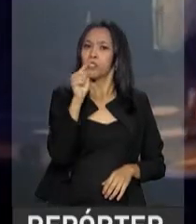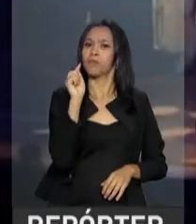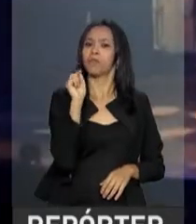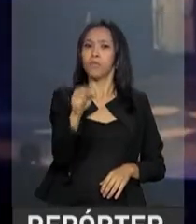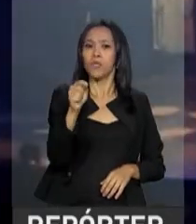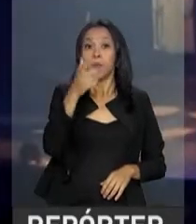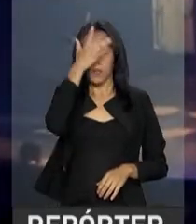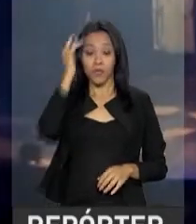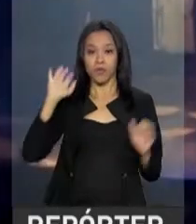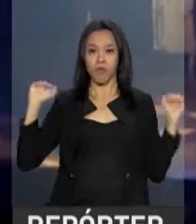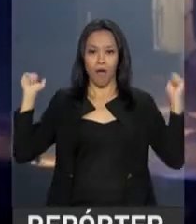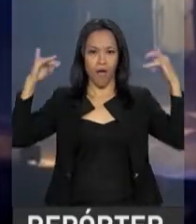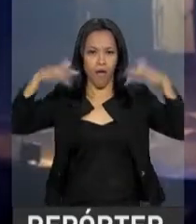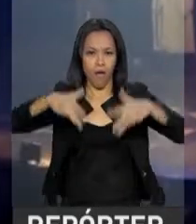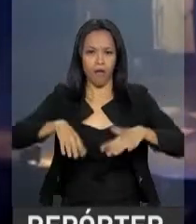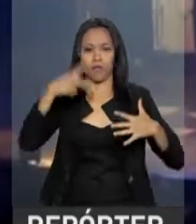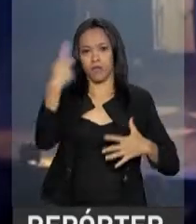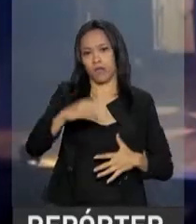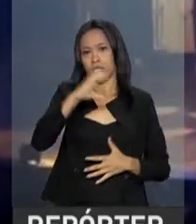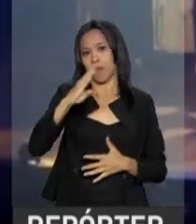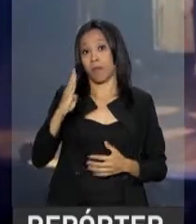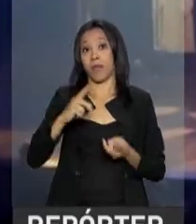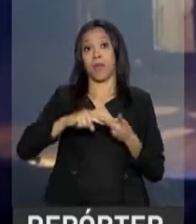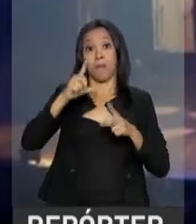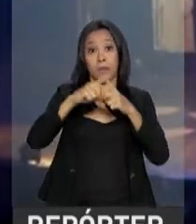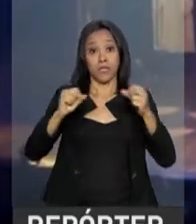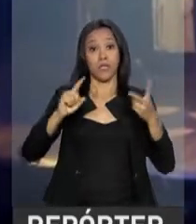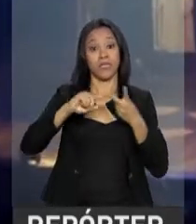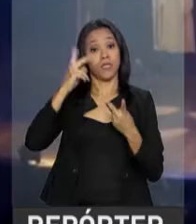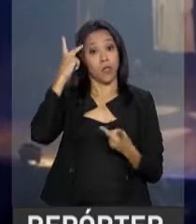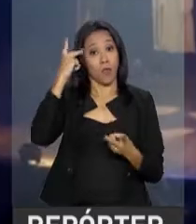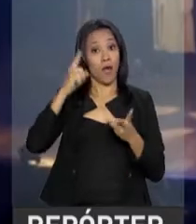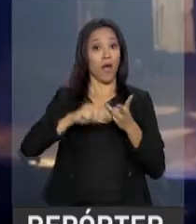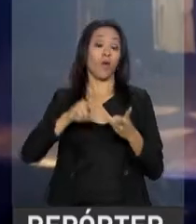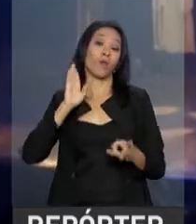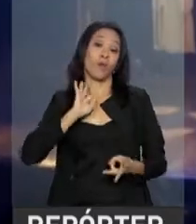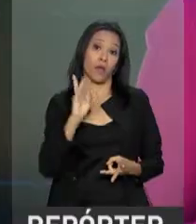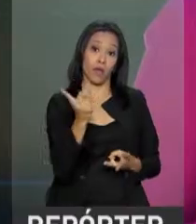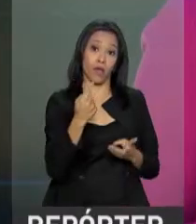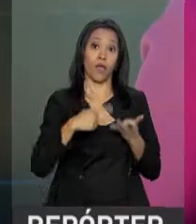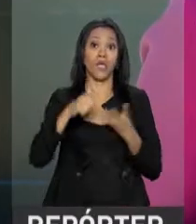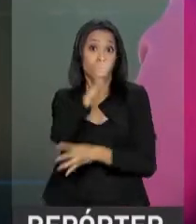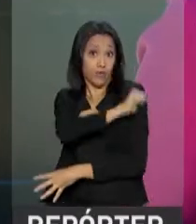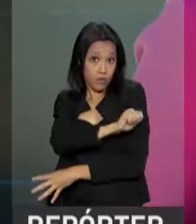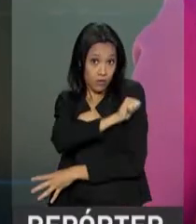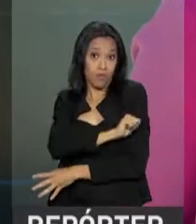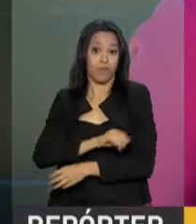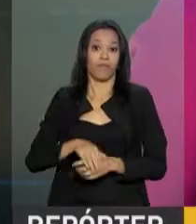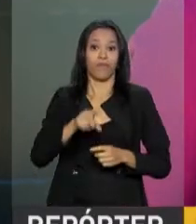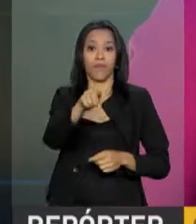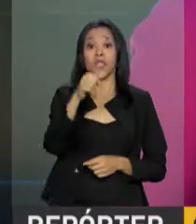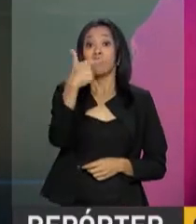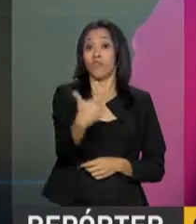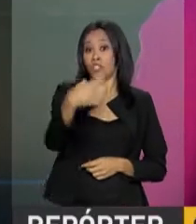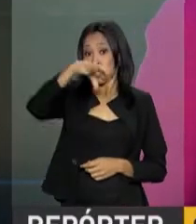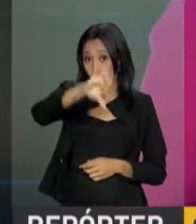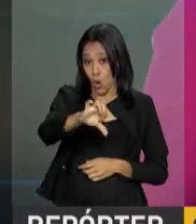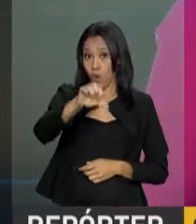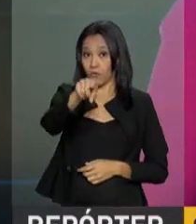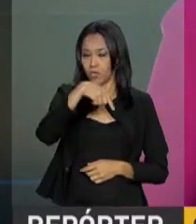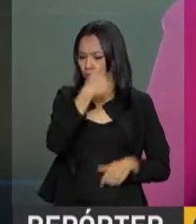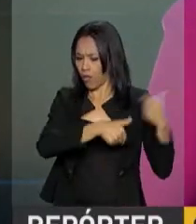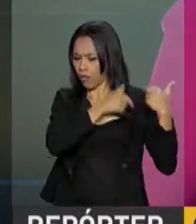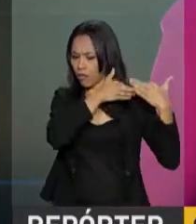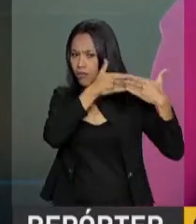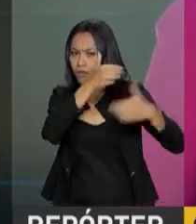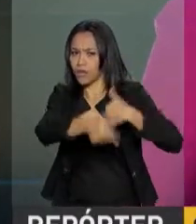no CCBBs de Brasília, São Paulo, Belo Horizonte e Rio de Janeiro. Em 29 anos de atuação, os Centros